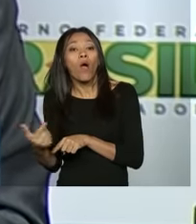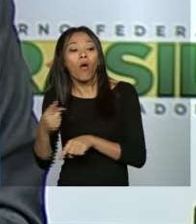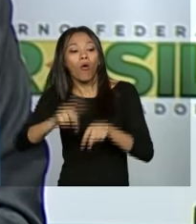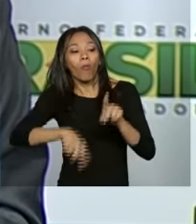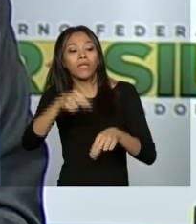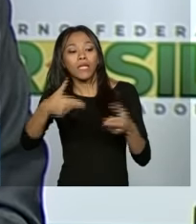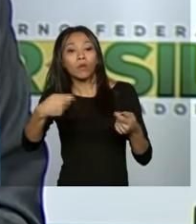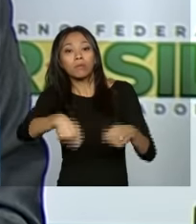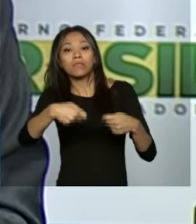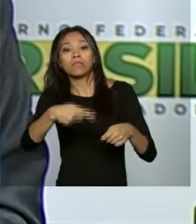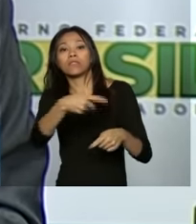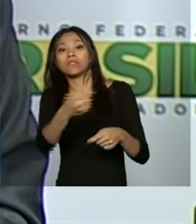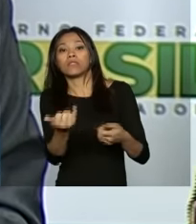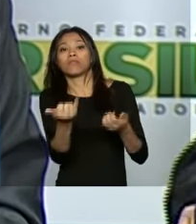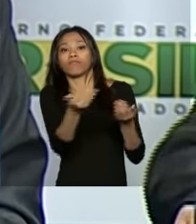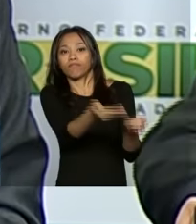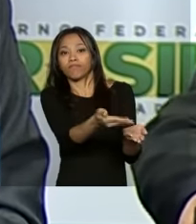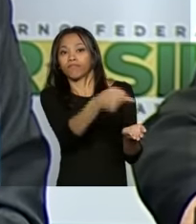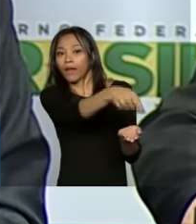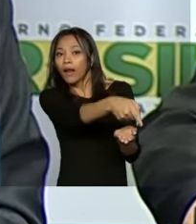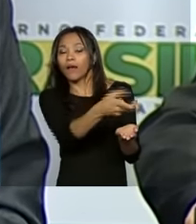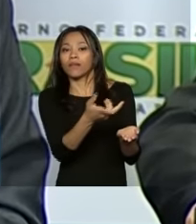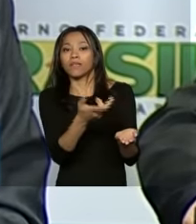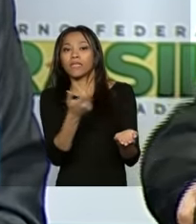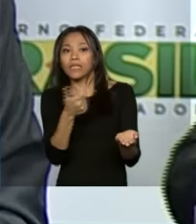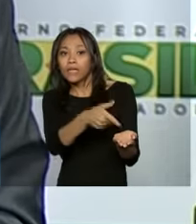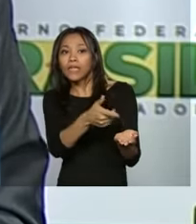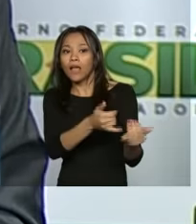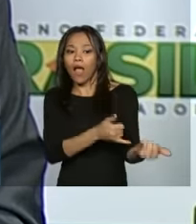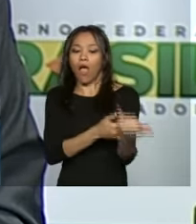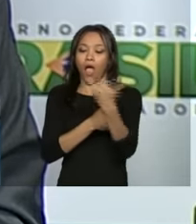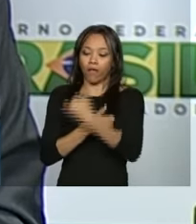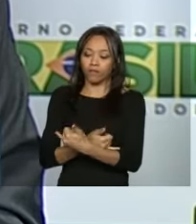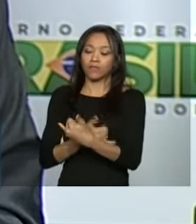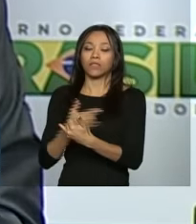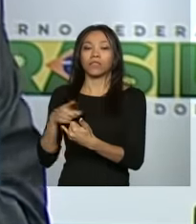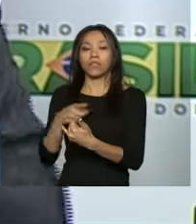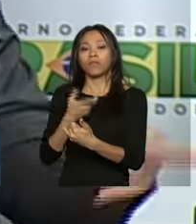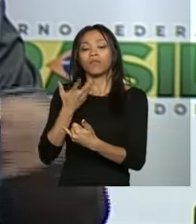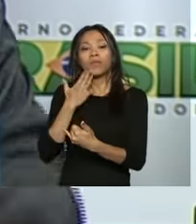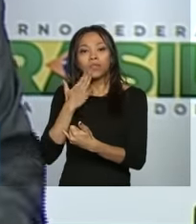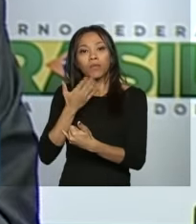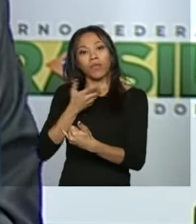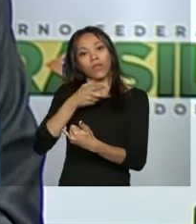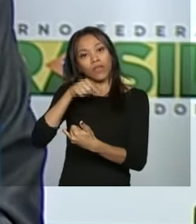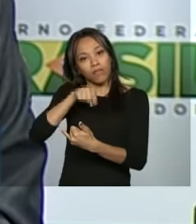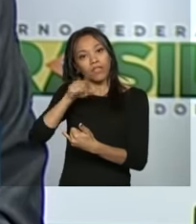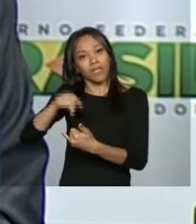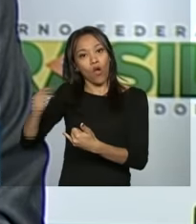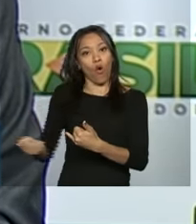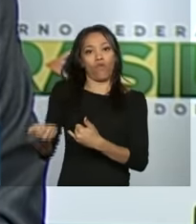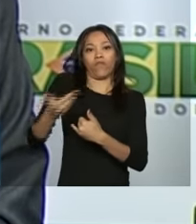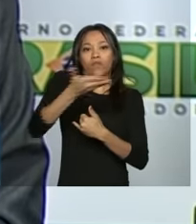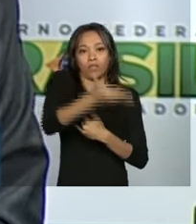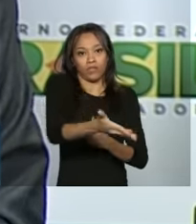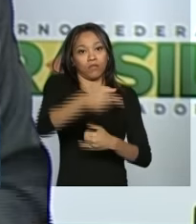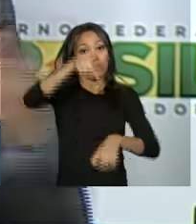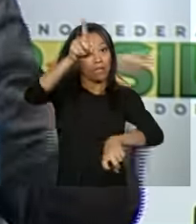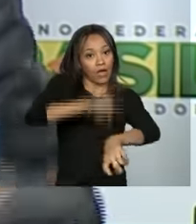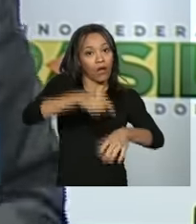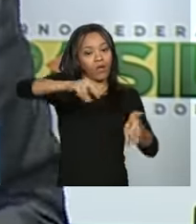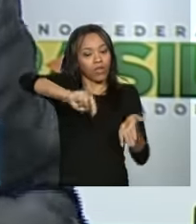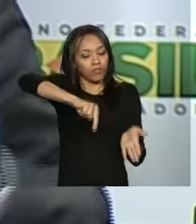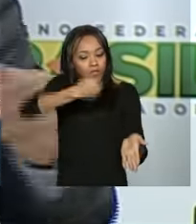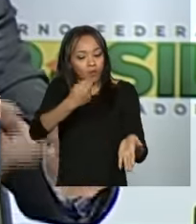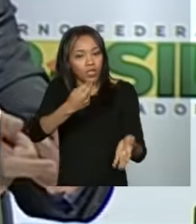certo que muitas vezes é quem acaba definindo qual é o dispositivo médico implantável que vai ser oferecido no momento da cirurgia não